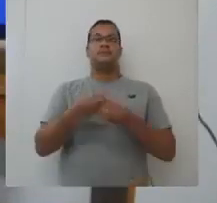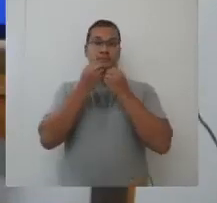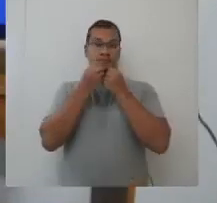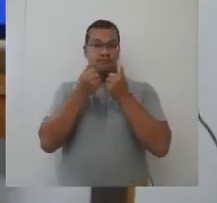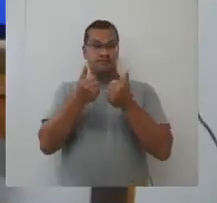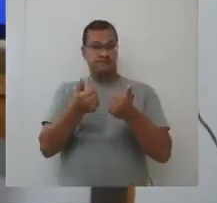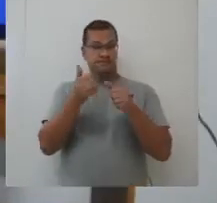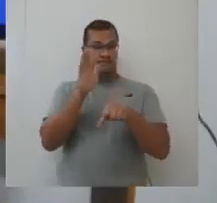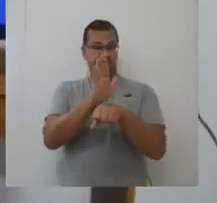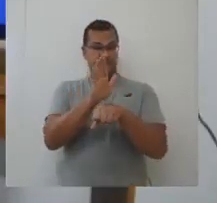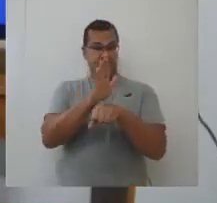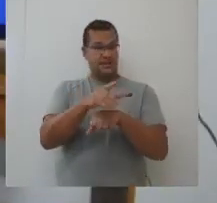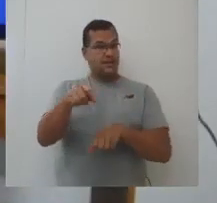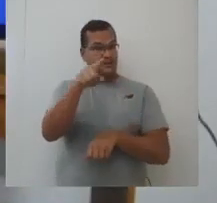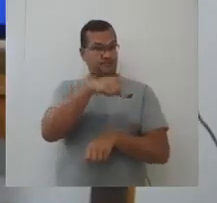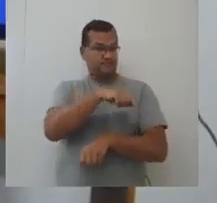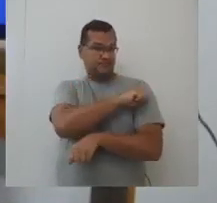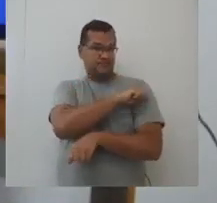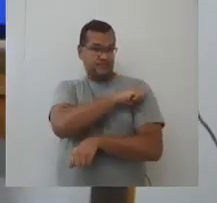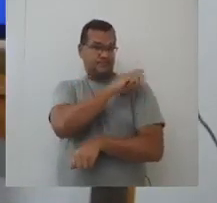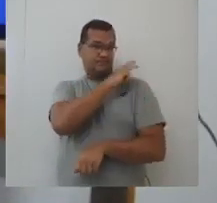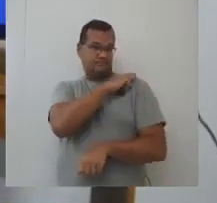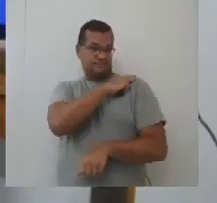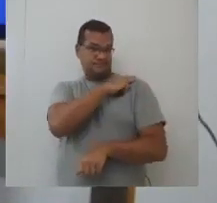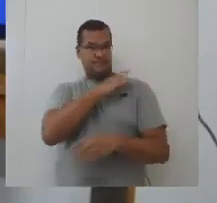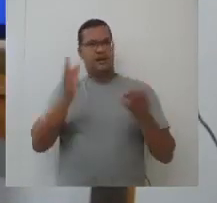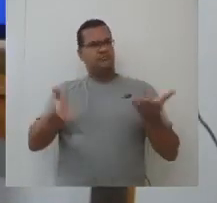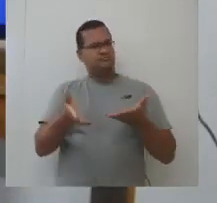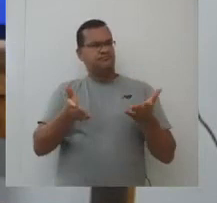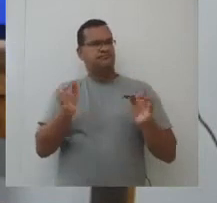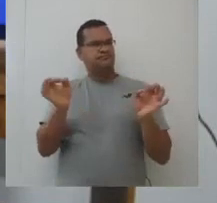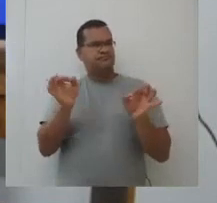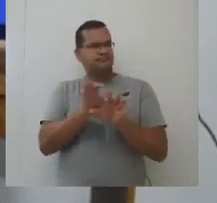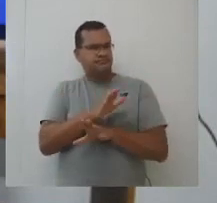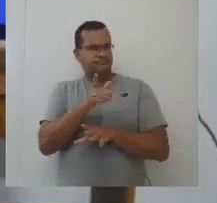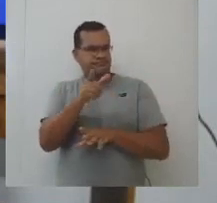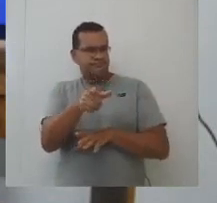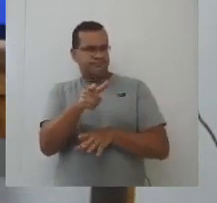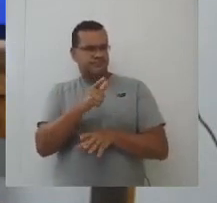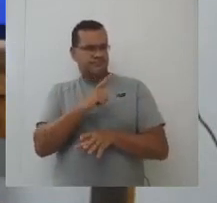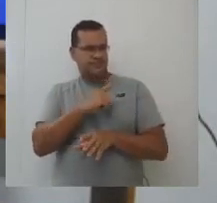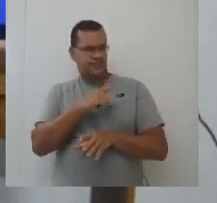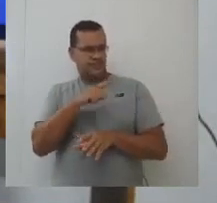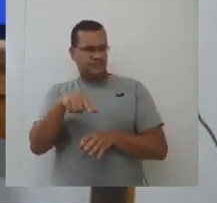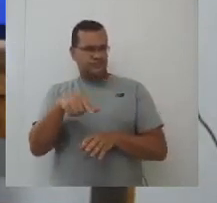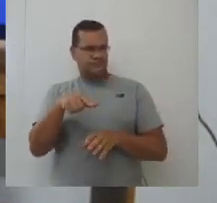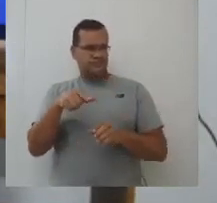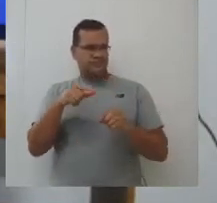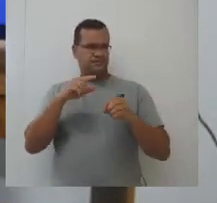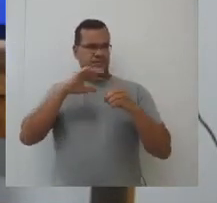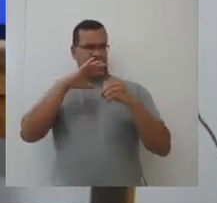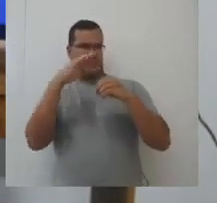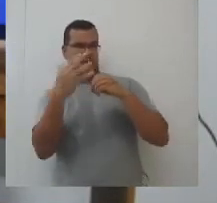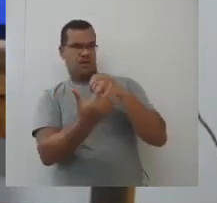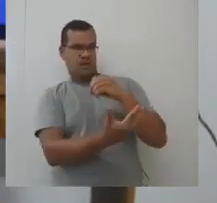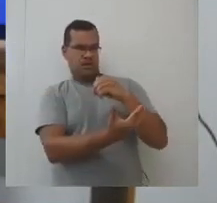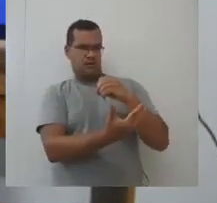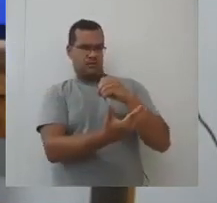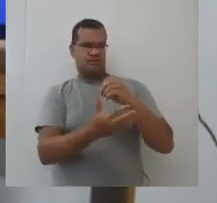Boa tarde, galera do terceiro ano. Estamos preparados hoje para o estudo do campo elétrico. A